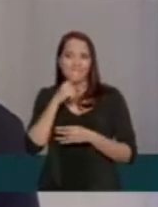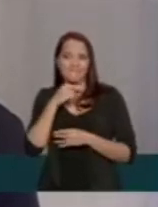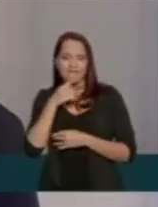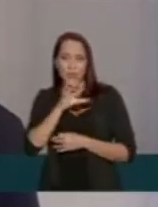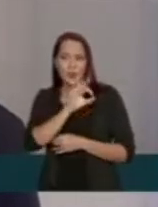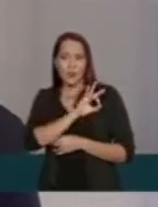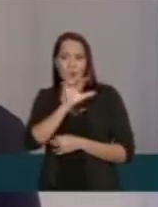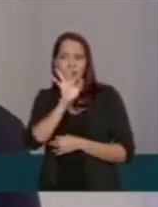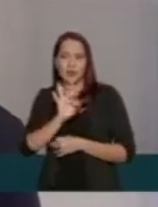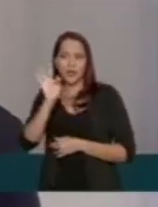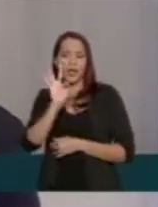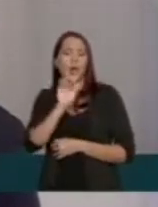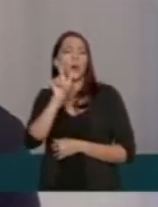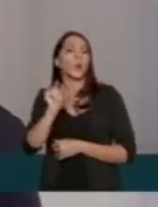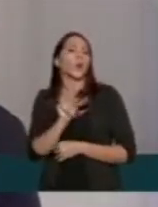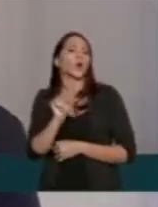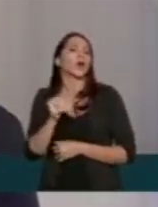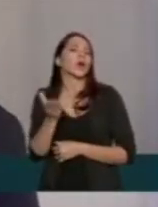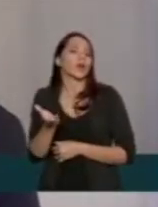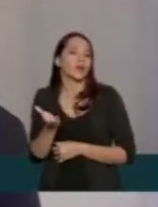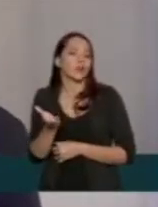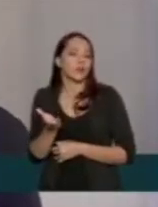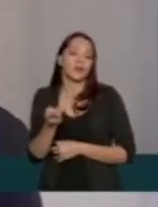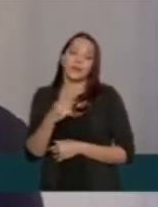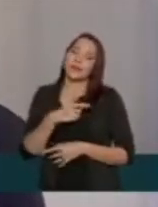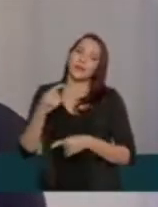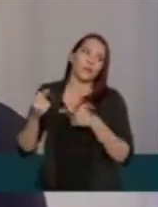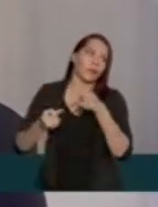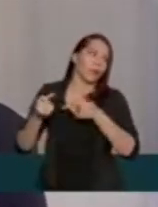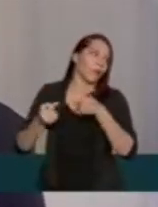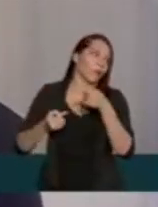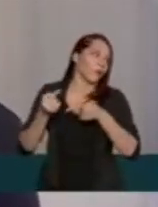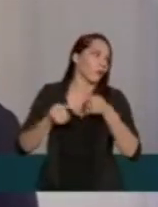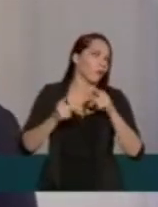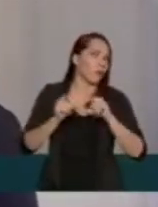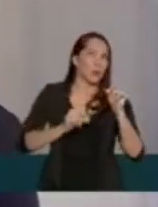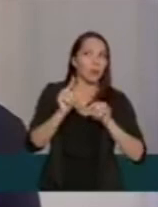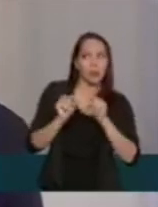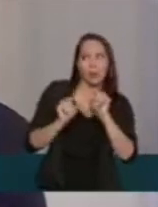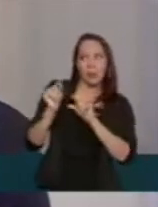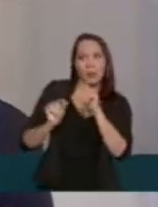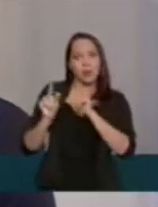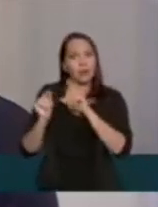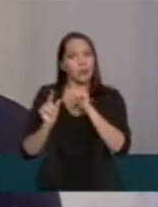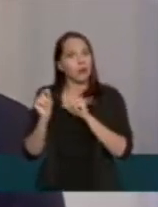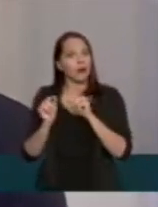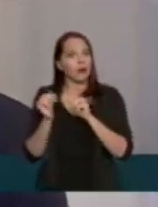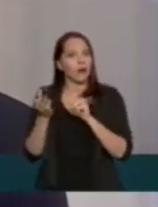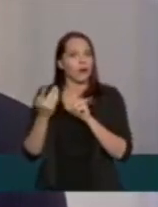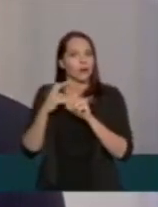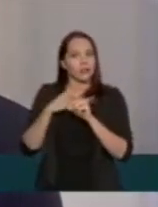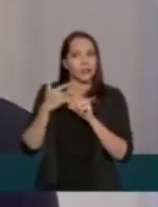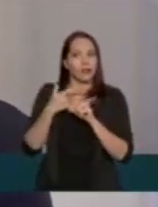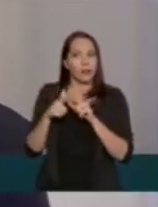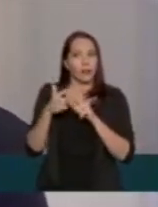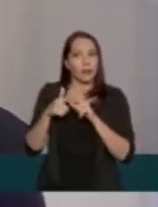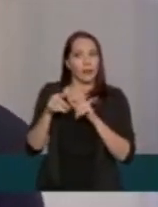Polícia Federal fica com quem? Que tem causado polêmica, que tem sido eixo de